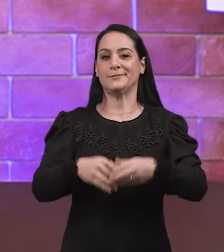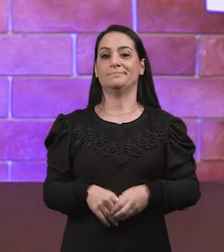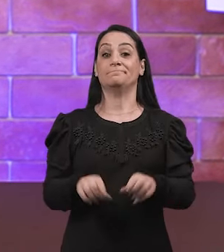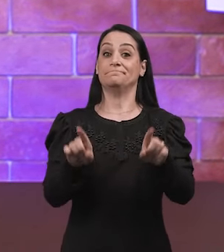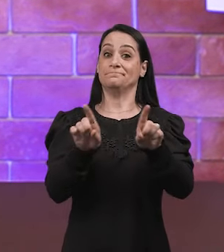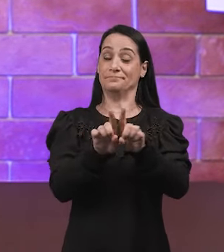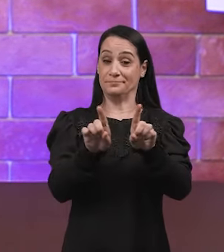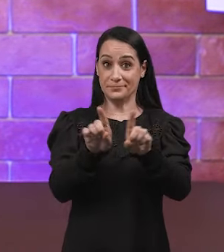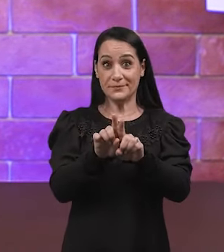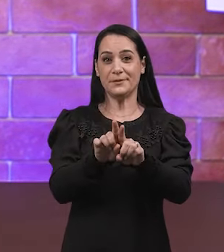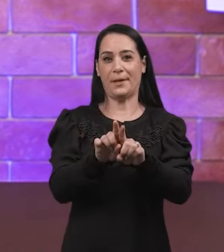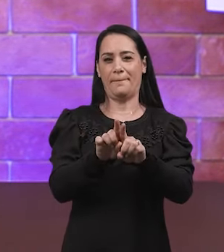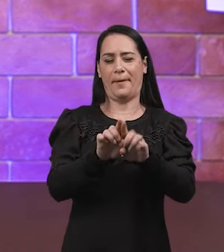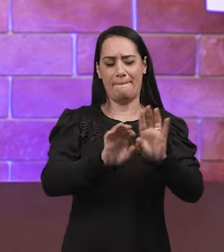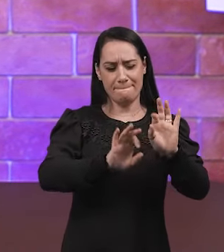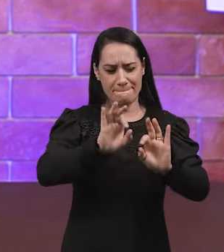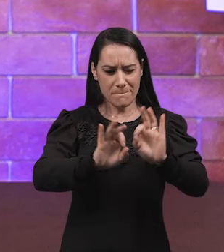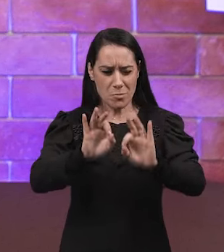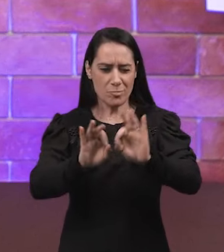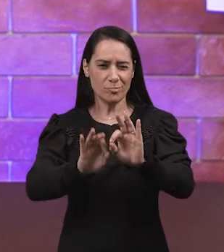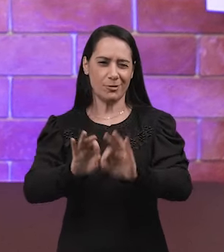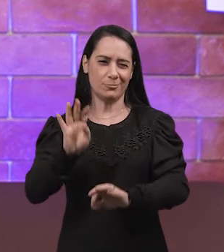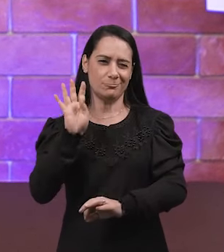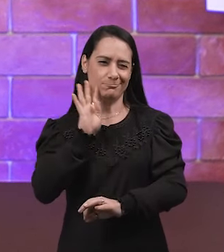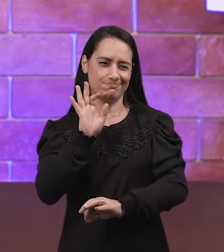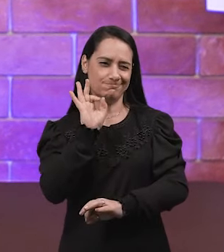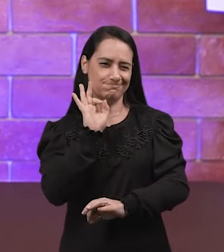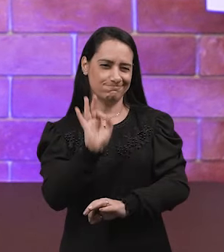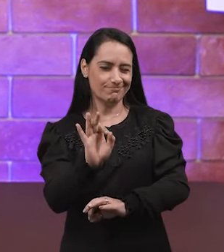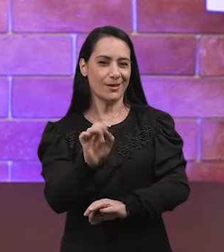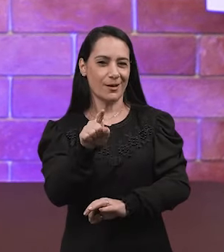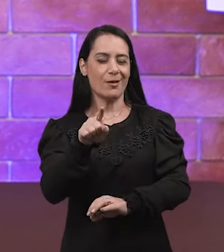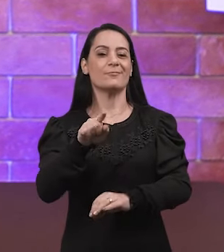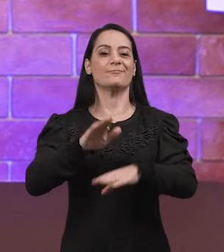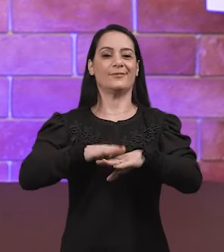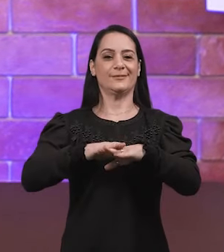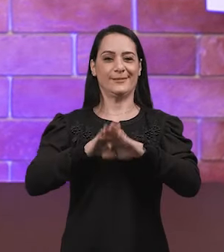para esclarecimentos. E claro, para fazer aquele